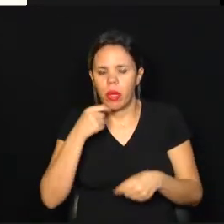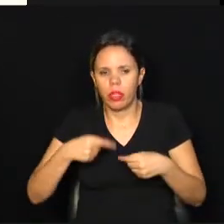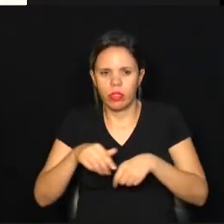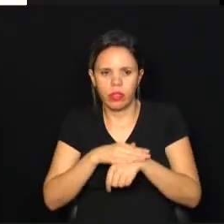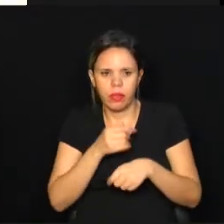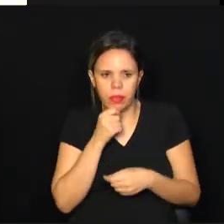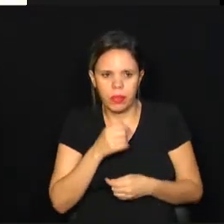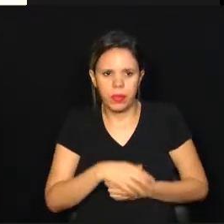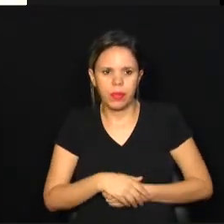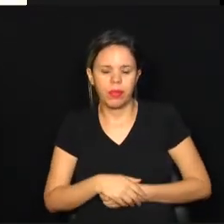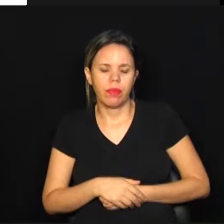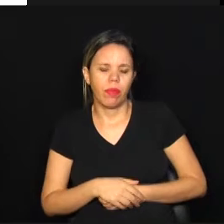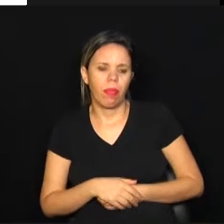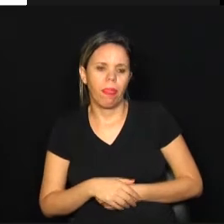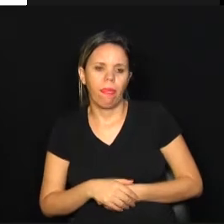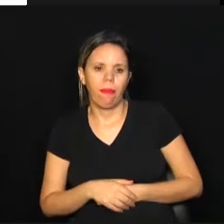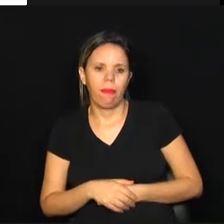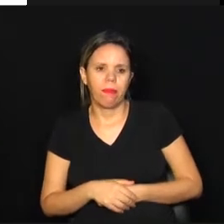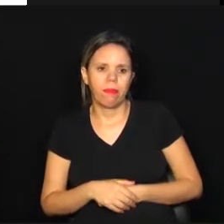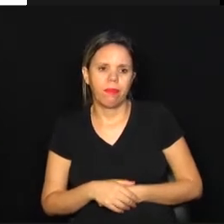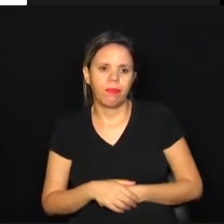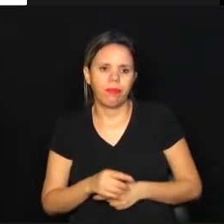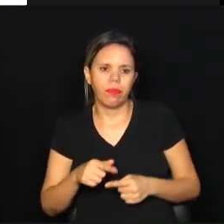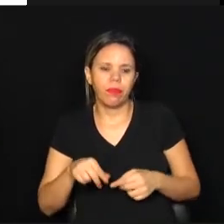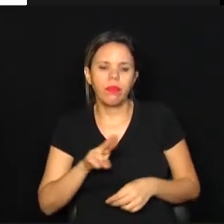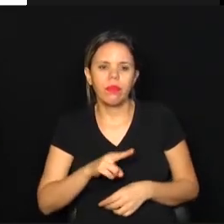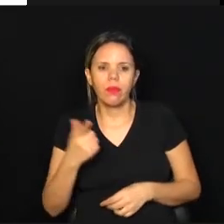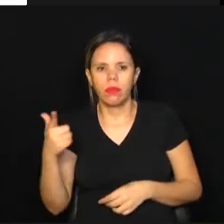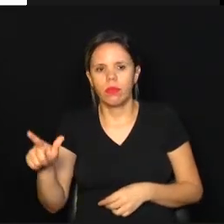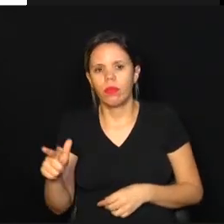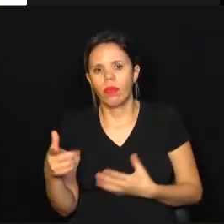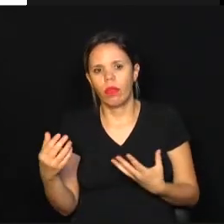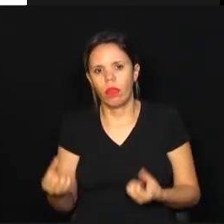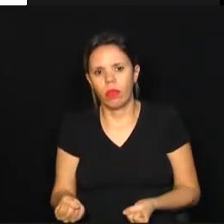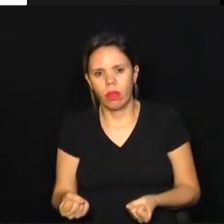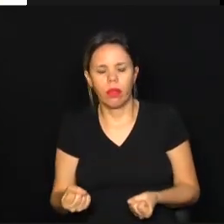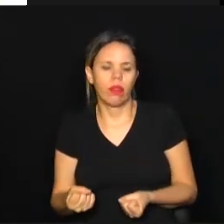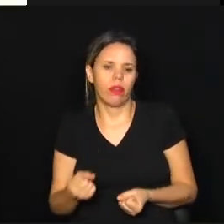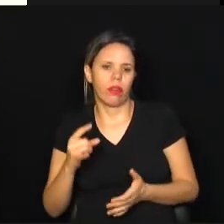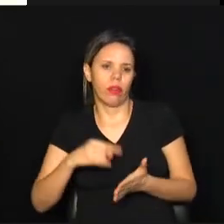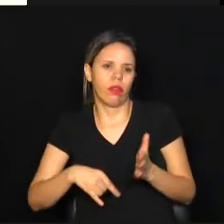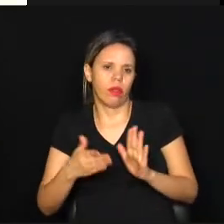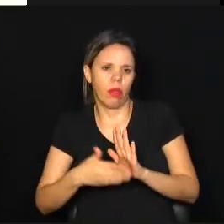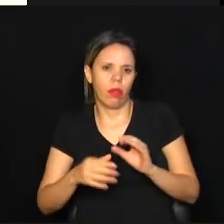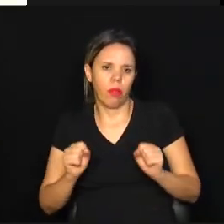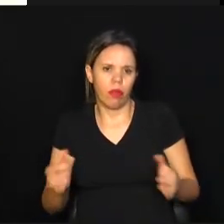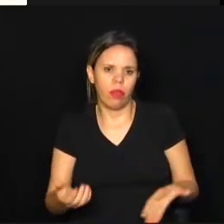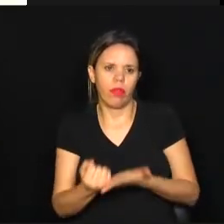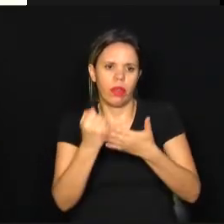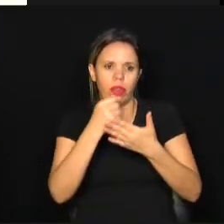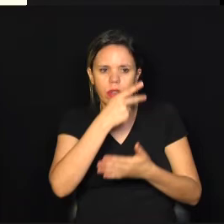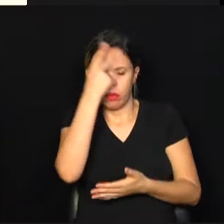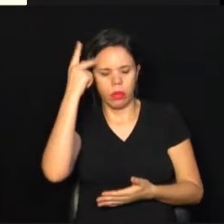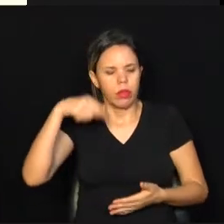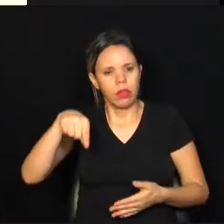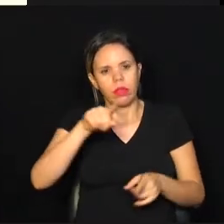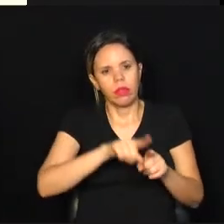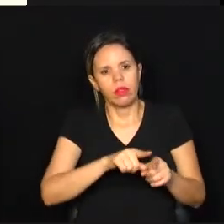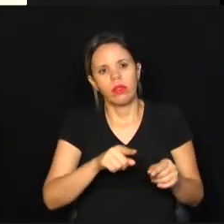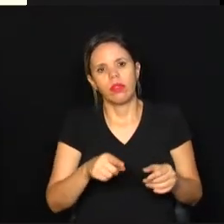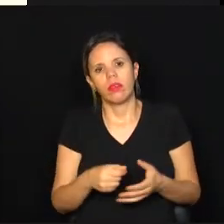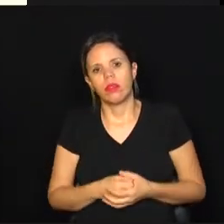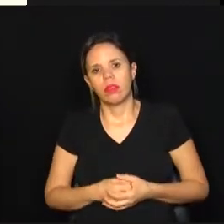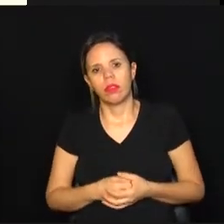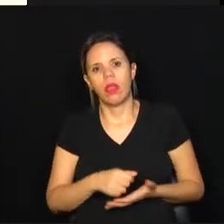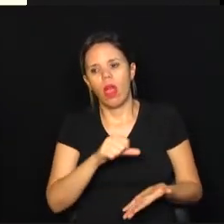isso. Um dos instrumentos seria a outorga onerosa, que a gente poderia incentivar ou desincentivar